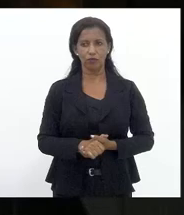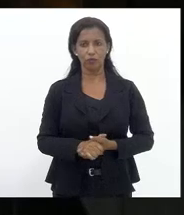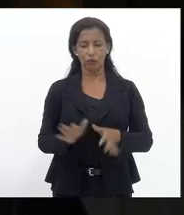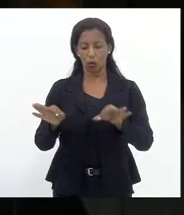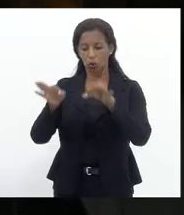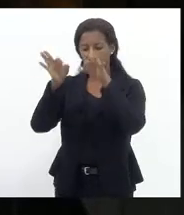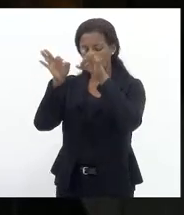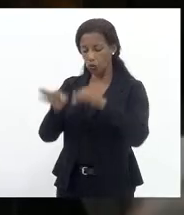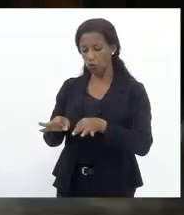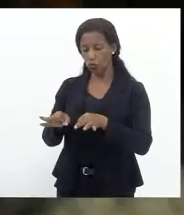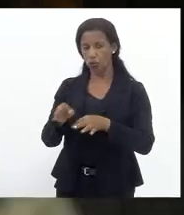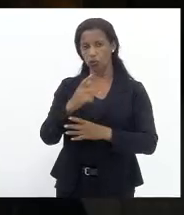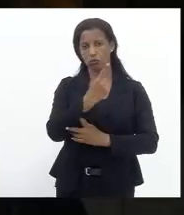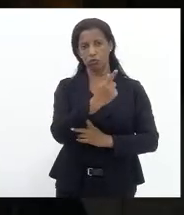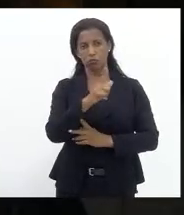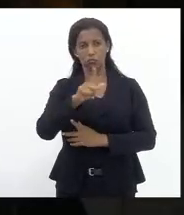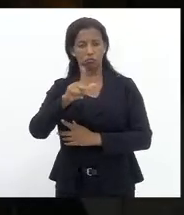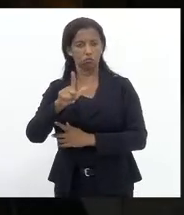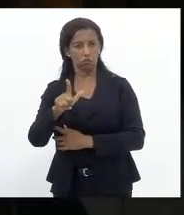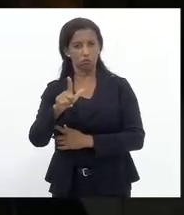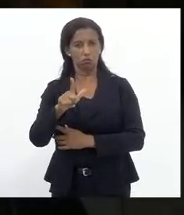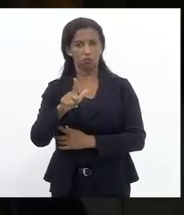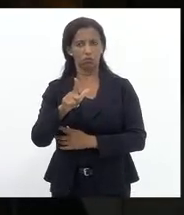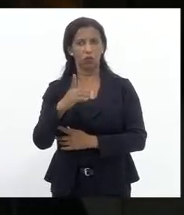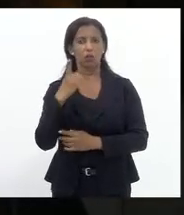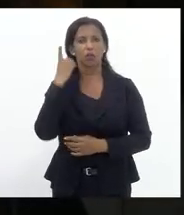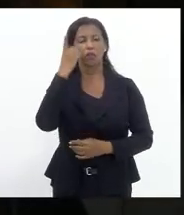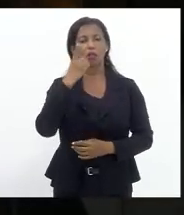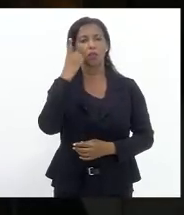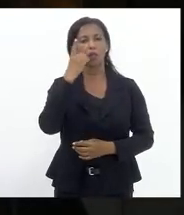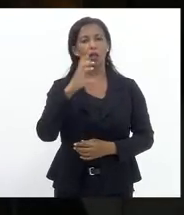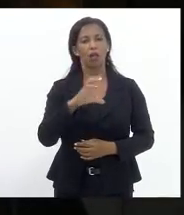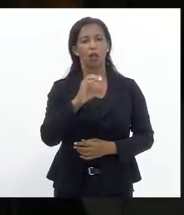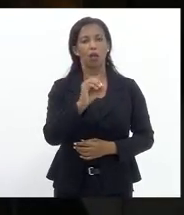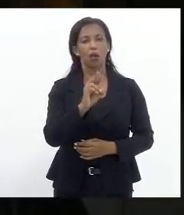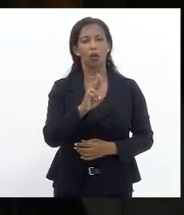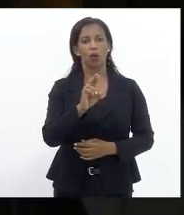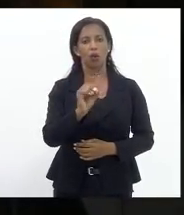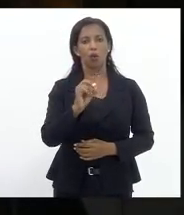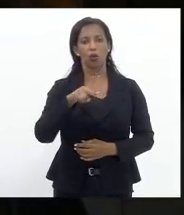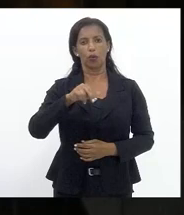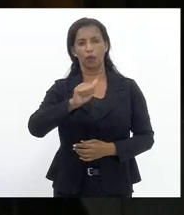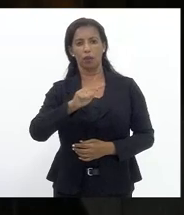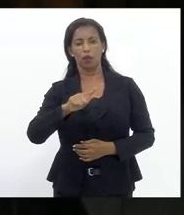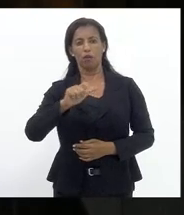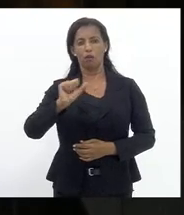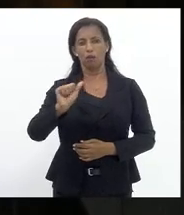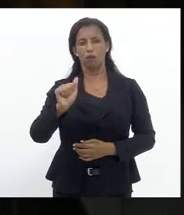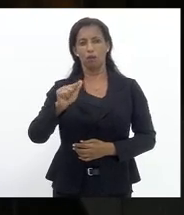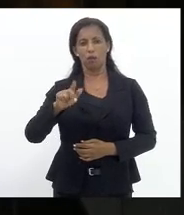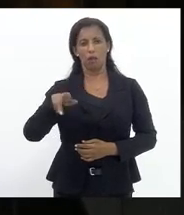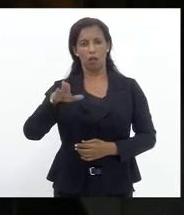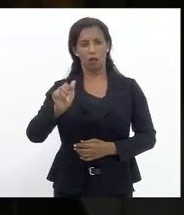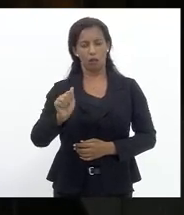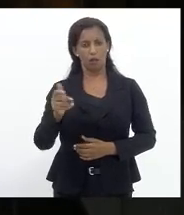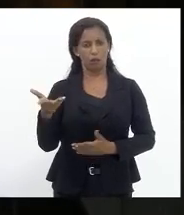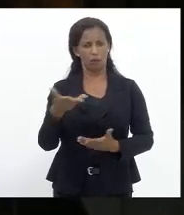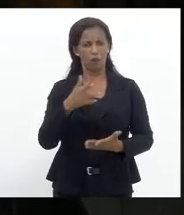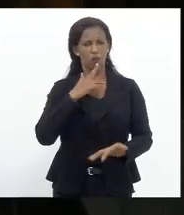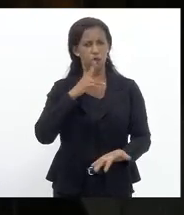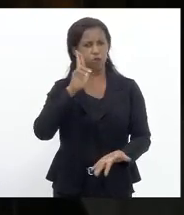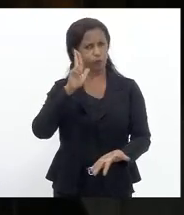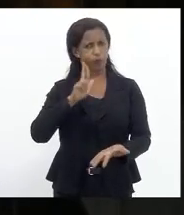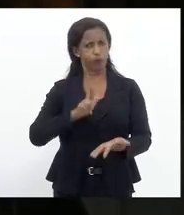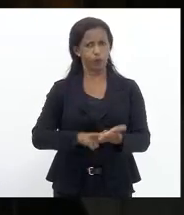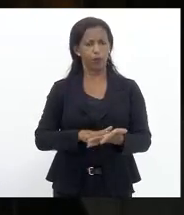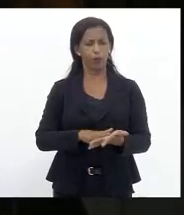justo projeto de lei do deputado Coronel Salema, que